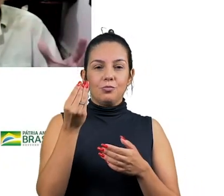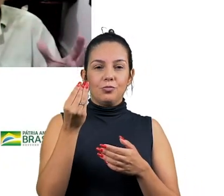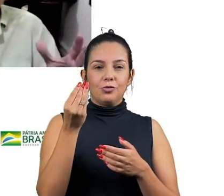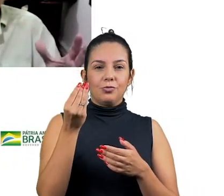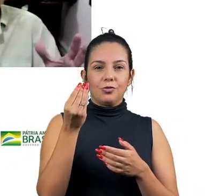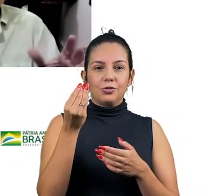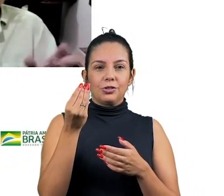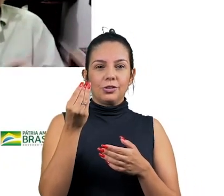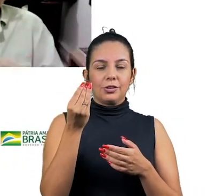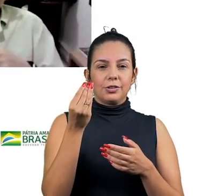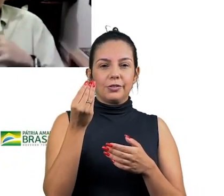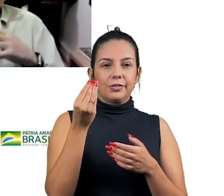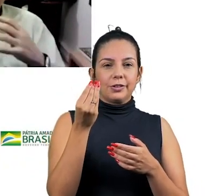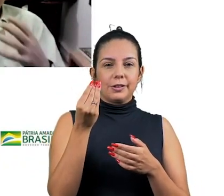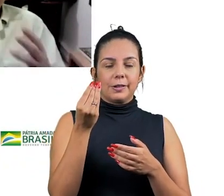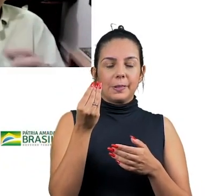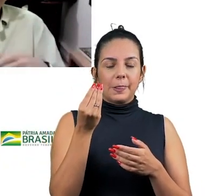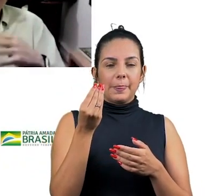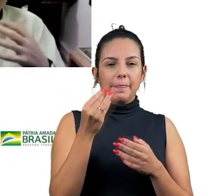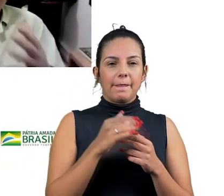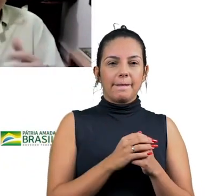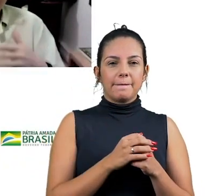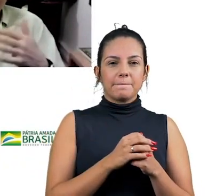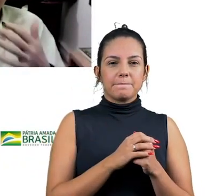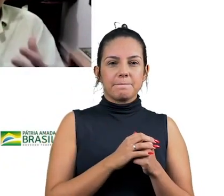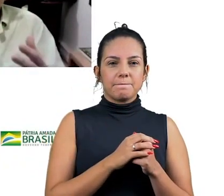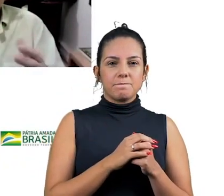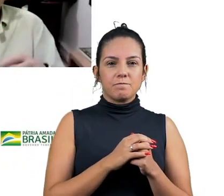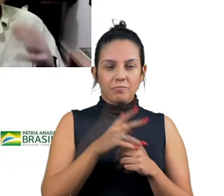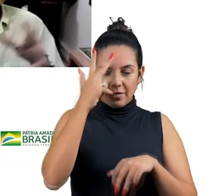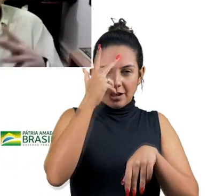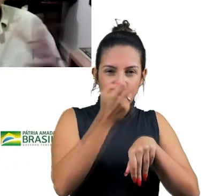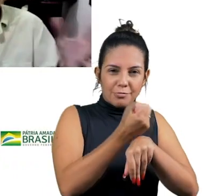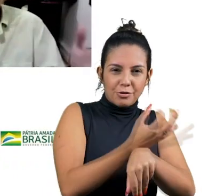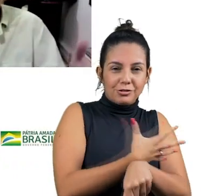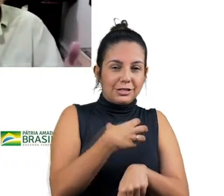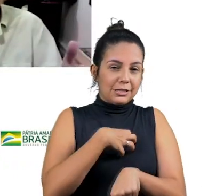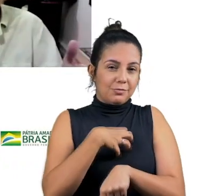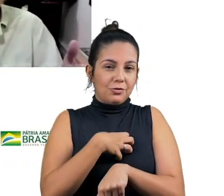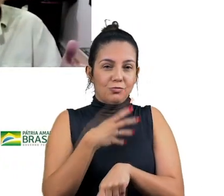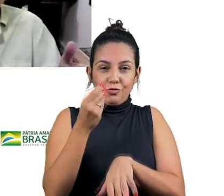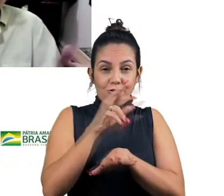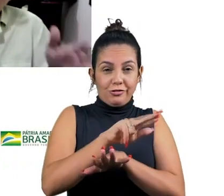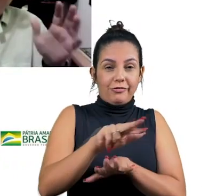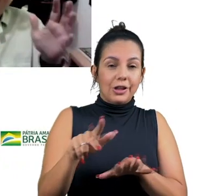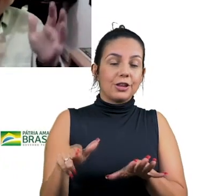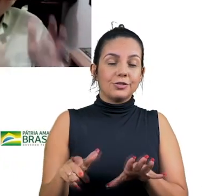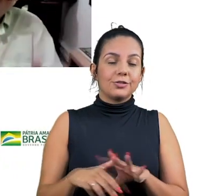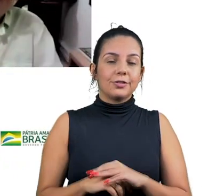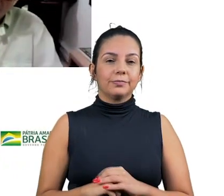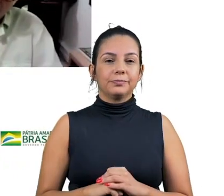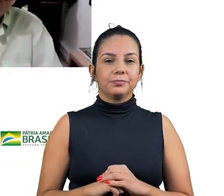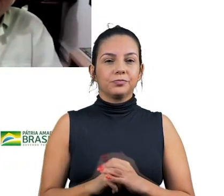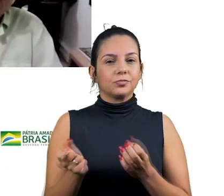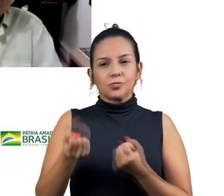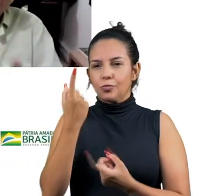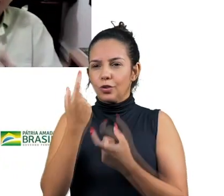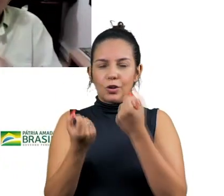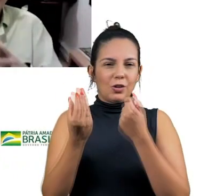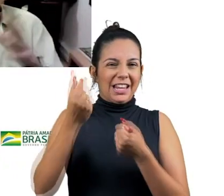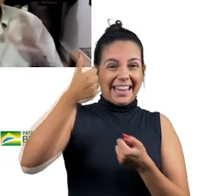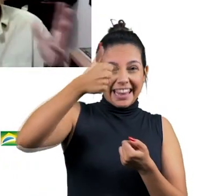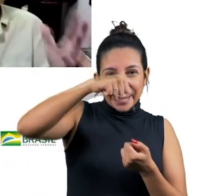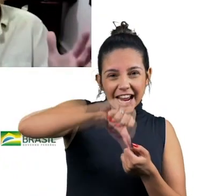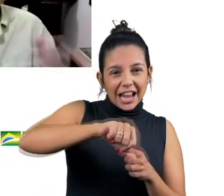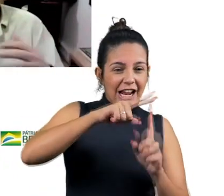muito amorfa, produzida por emoções e sentimentos muito diversos. Alguns muito